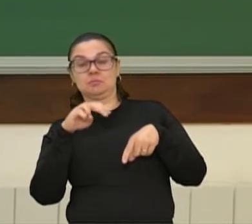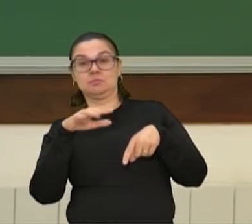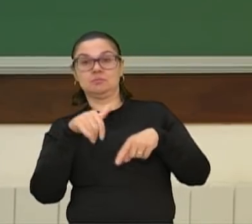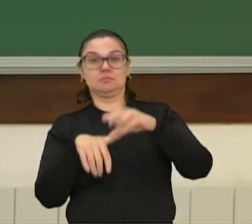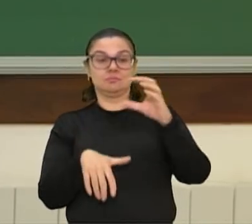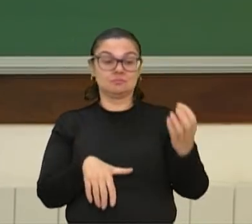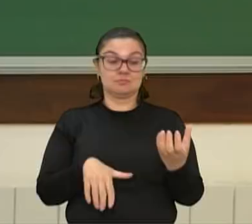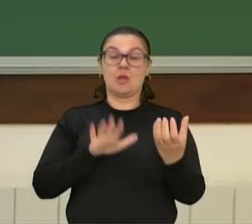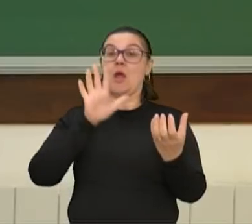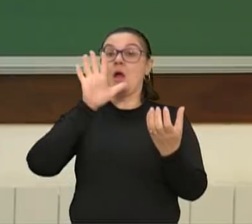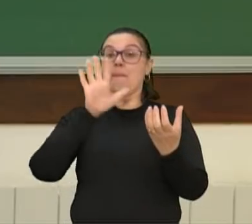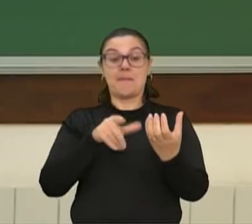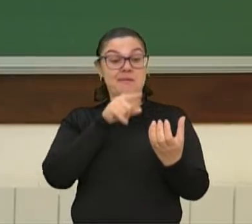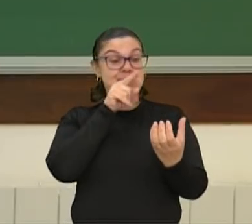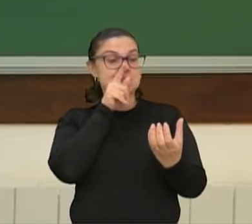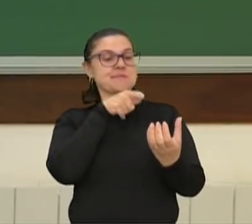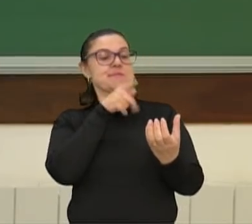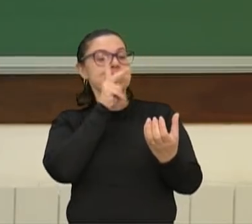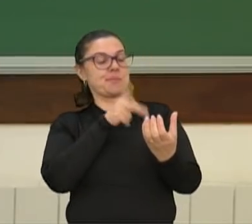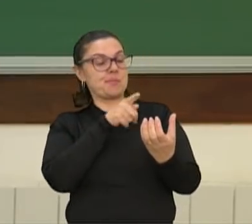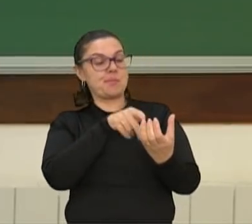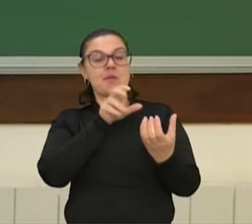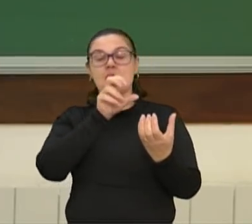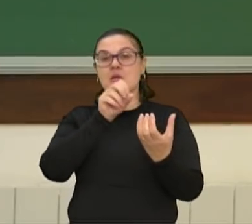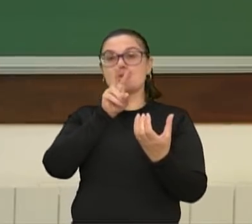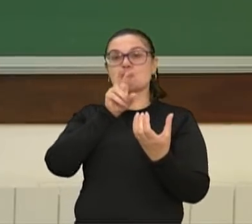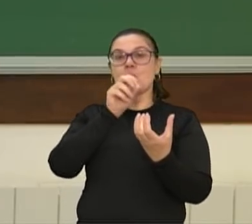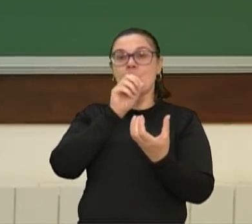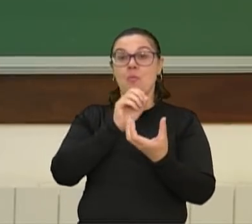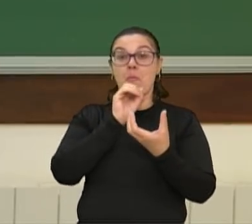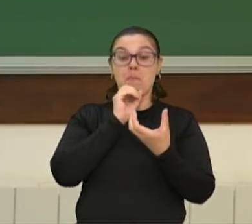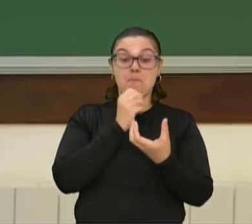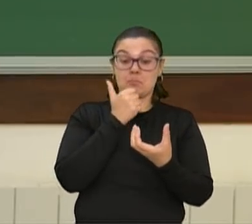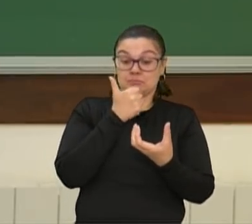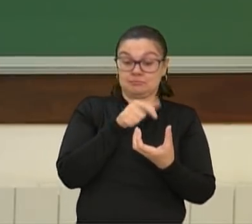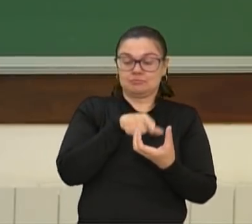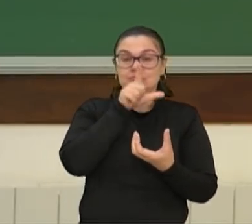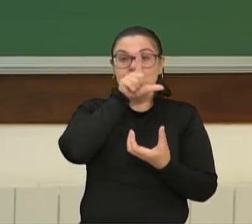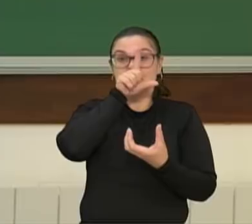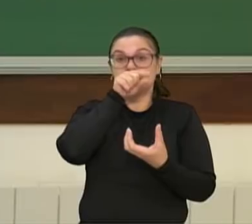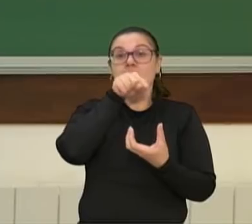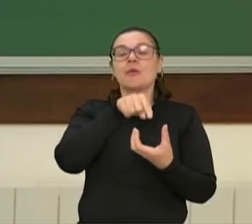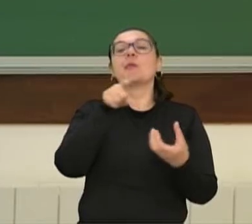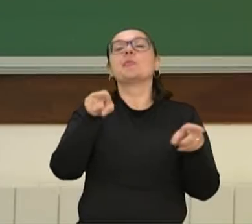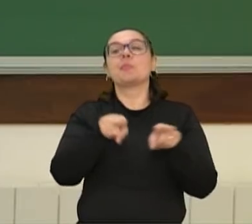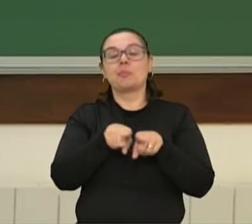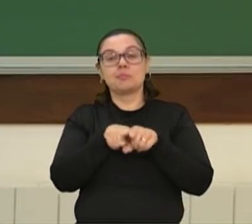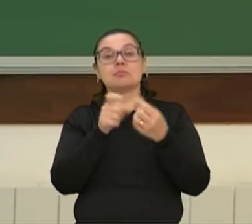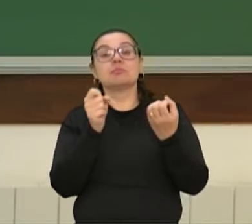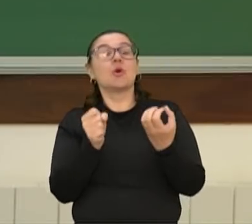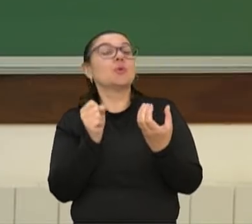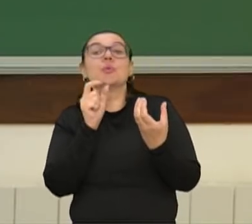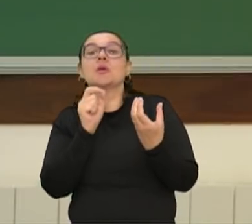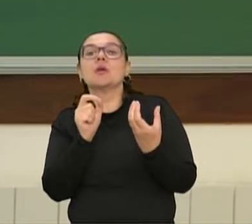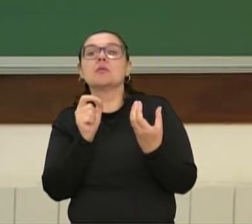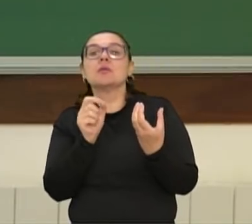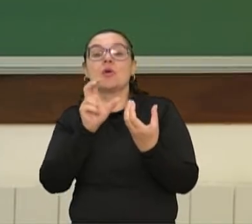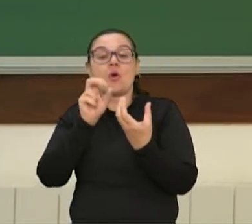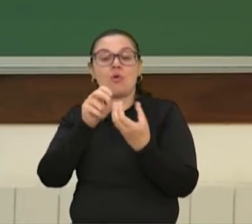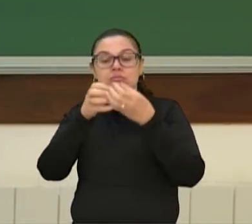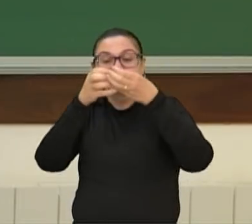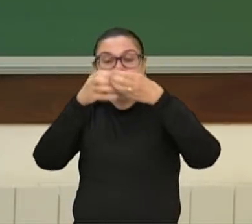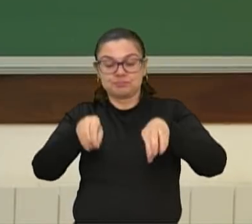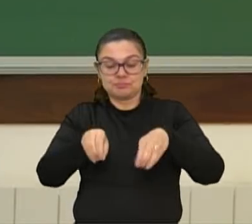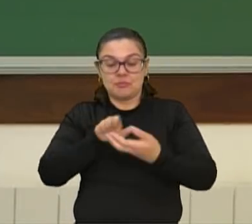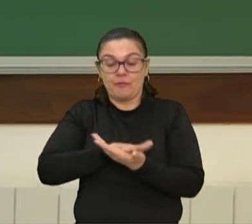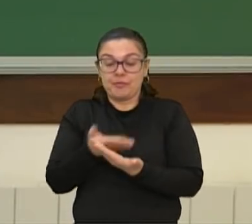Mas esse mesmo ovo, que se bem chocado vira um pintinho, ele pode se tornar simplesmente um ovo frito